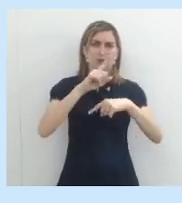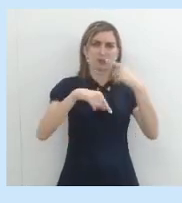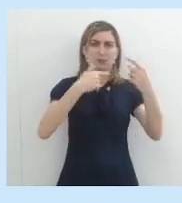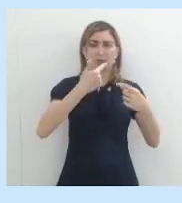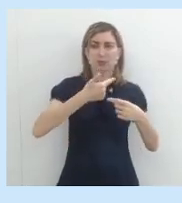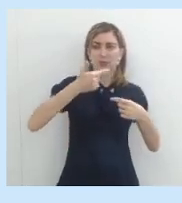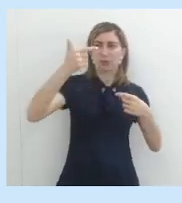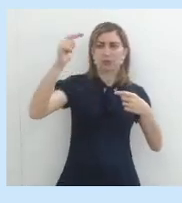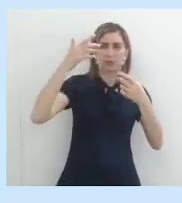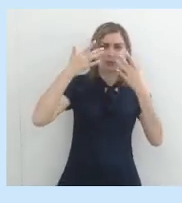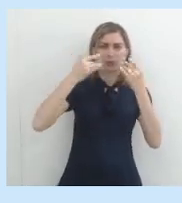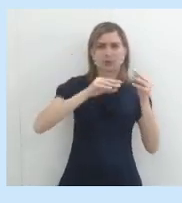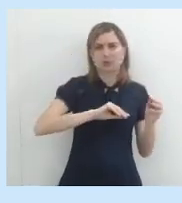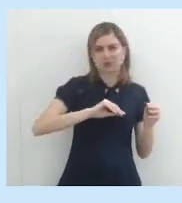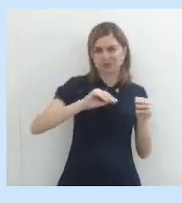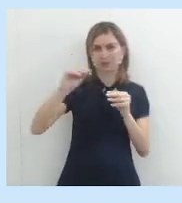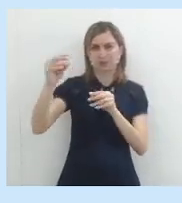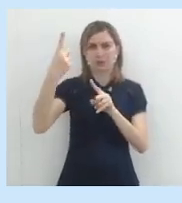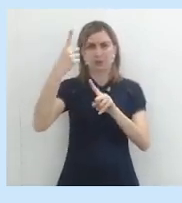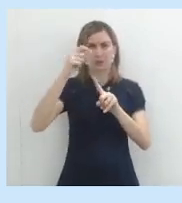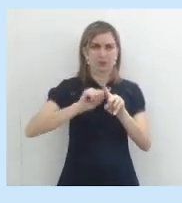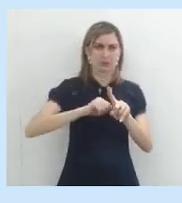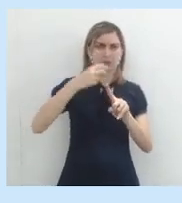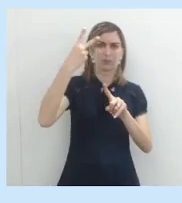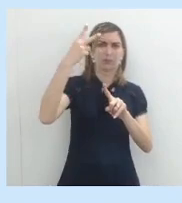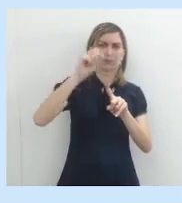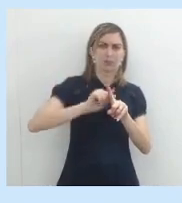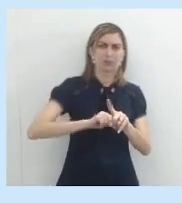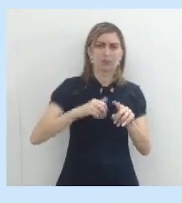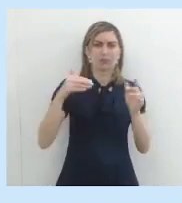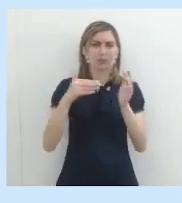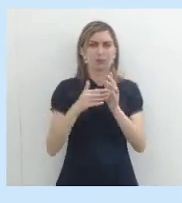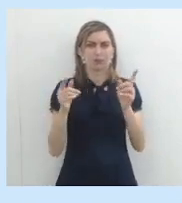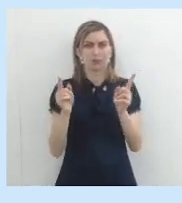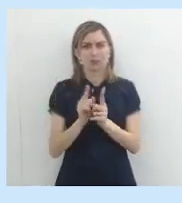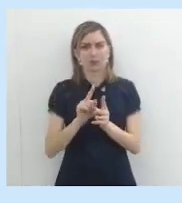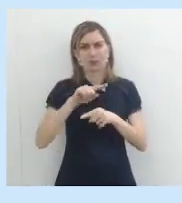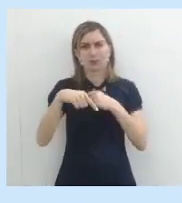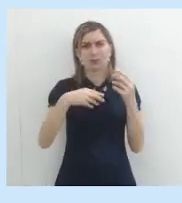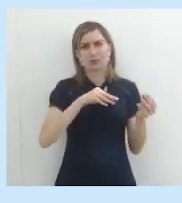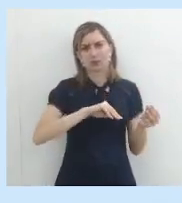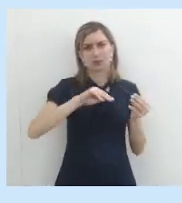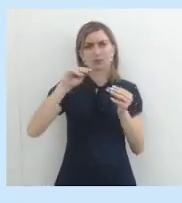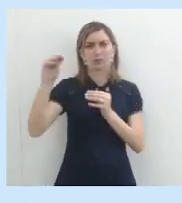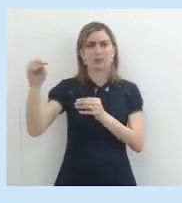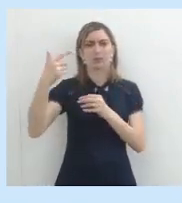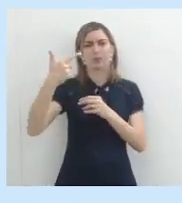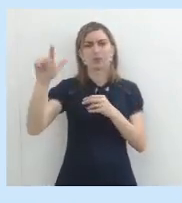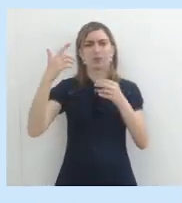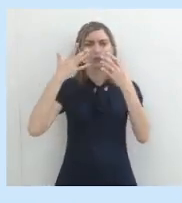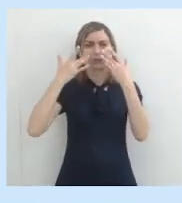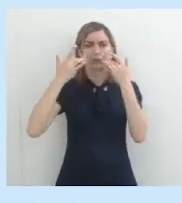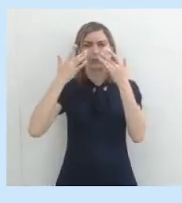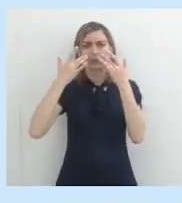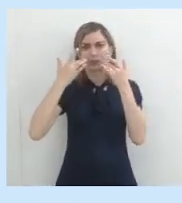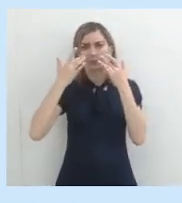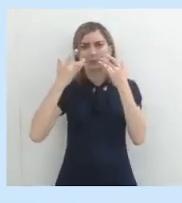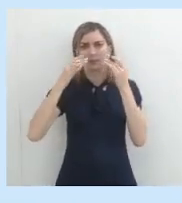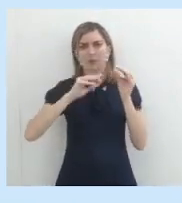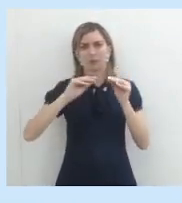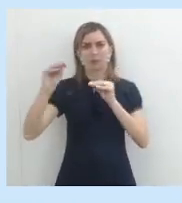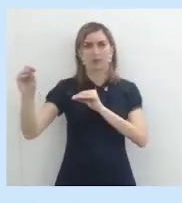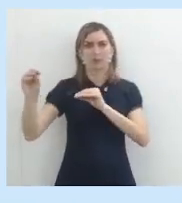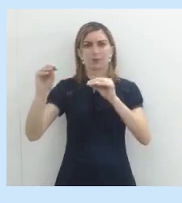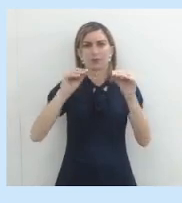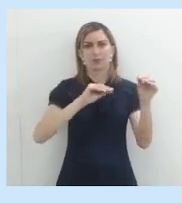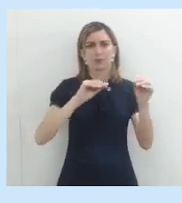tempo estabelecido, às vezes 1 mês, 2 meses ou até menos, e depois ele se desloca para outro museu, enfim, né? Então, assim, o museu ele